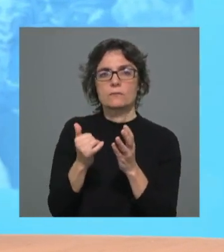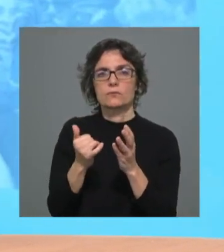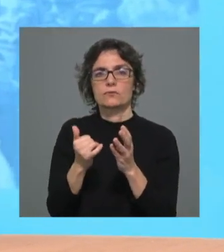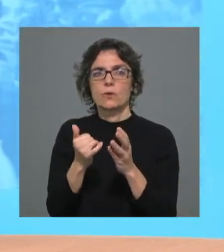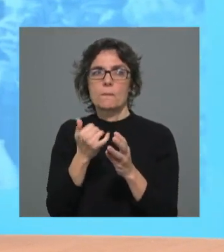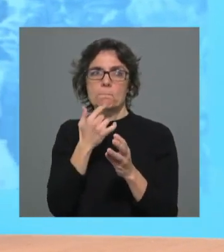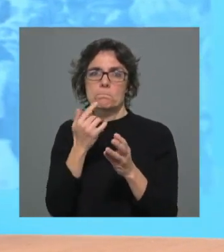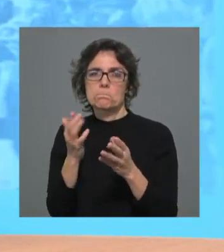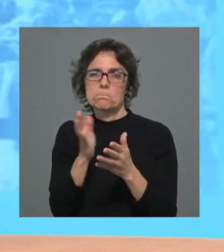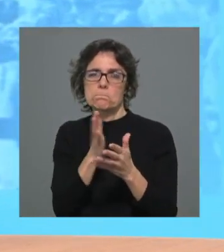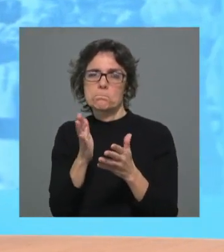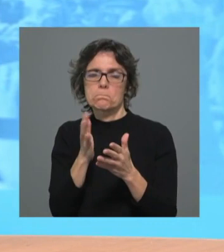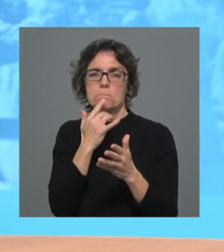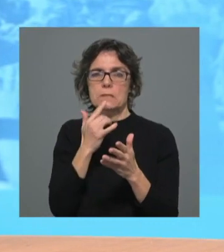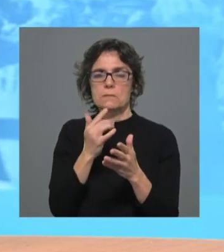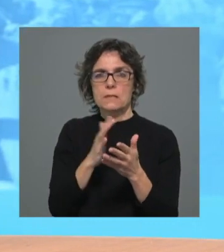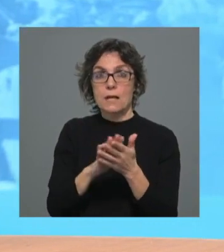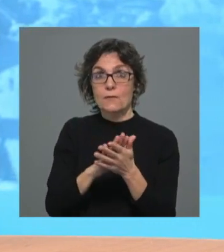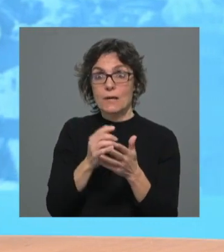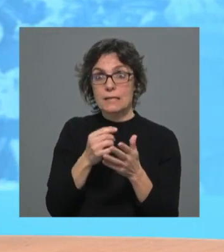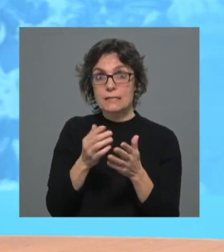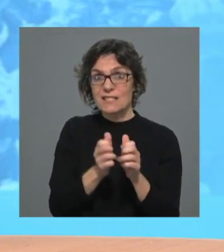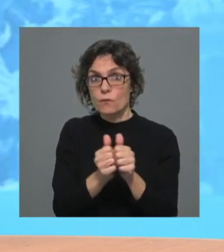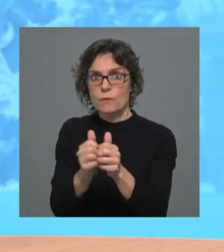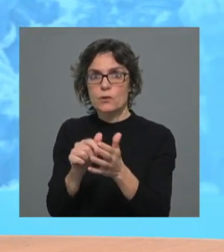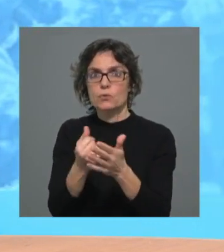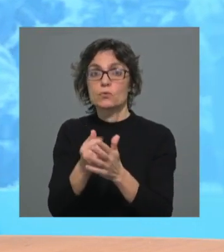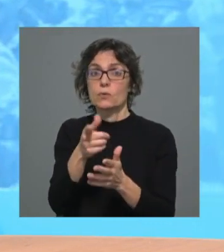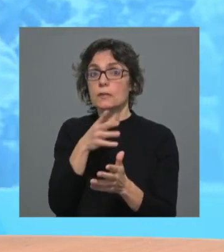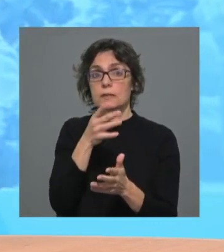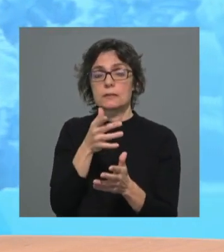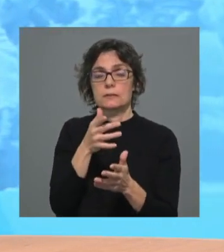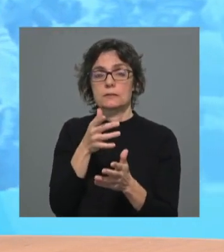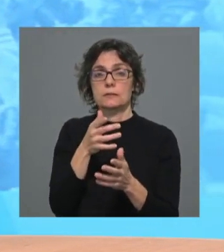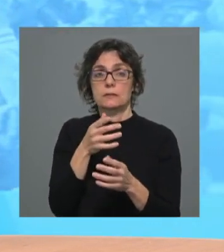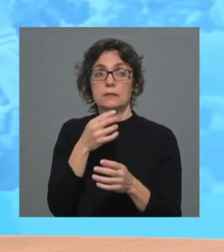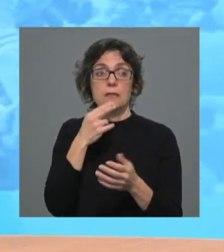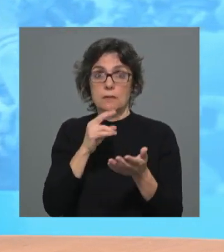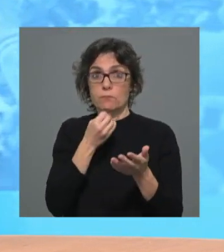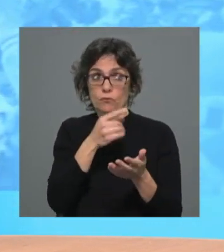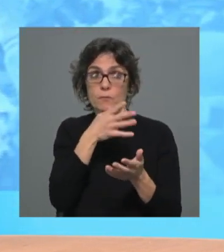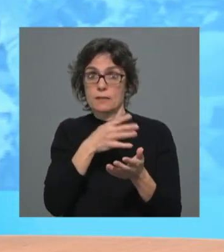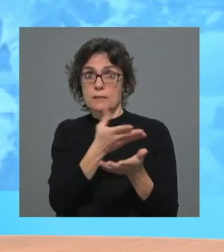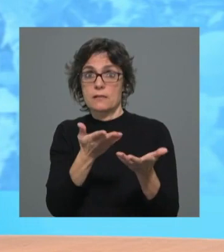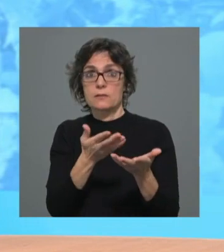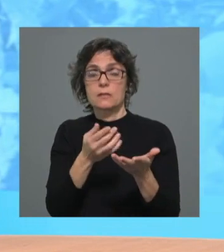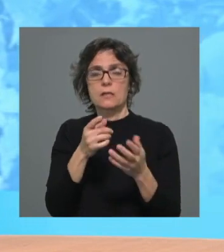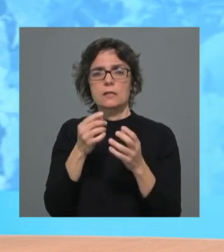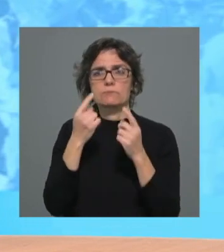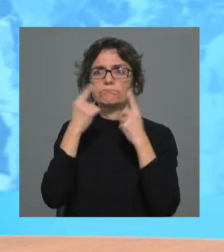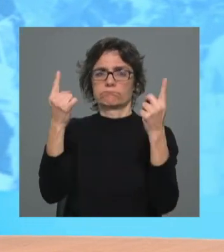seria e acho que acertámos no essencial. Desde logo isso que estavas a dizer, uma chamada de atenção para um conflito